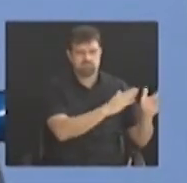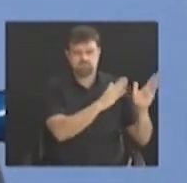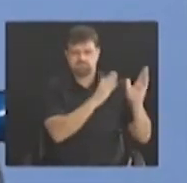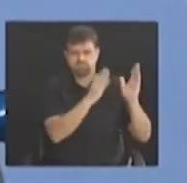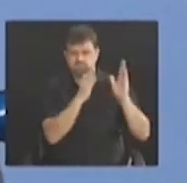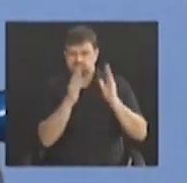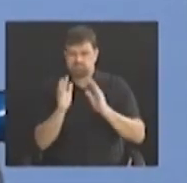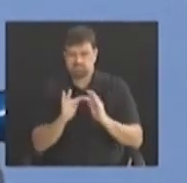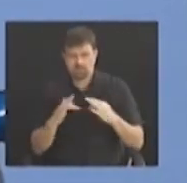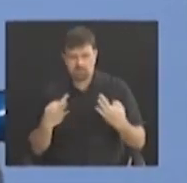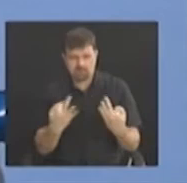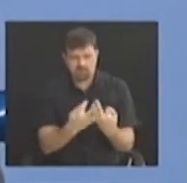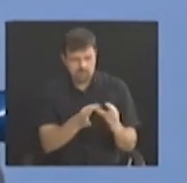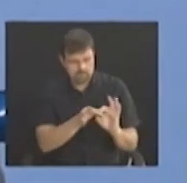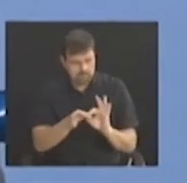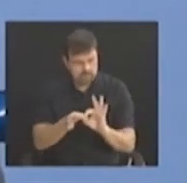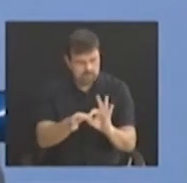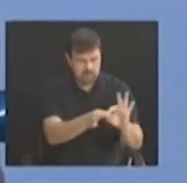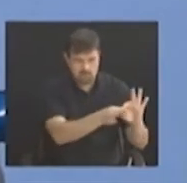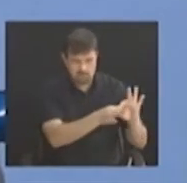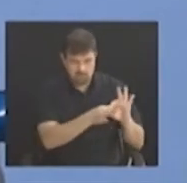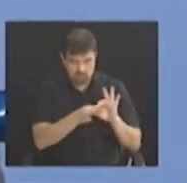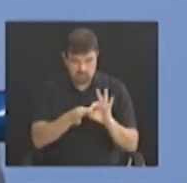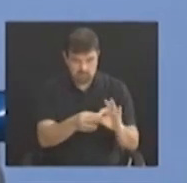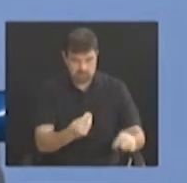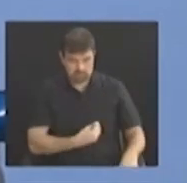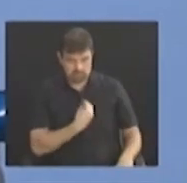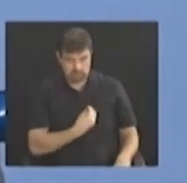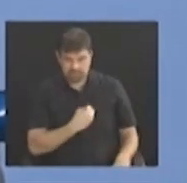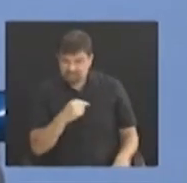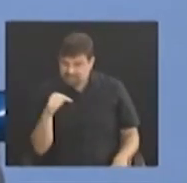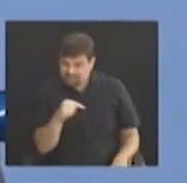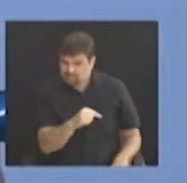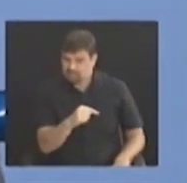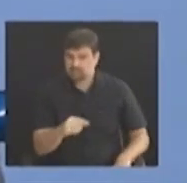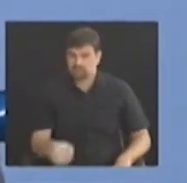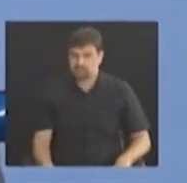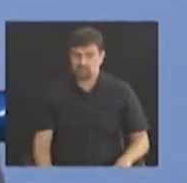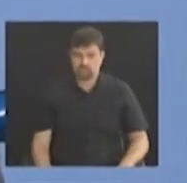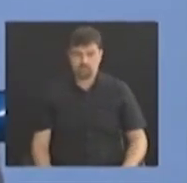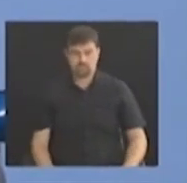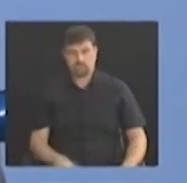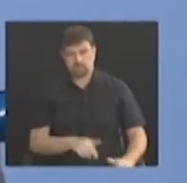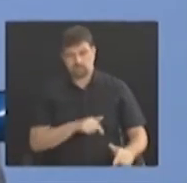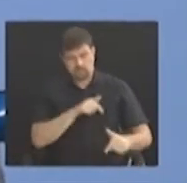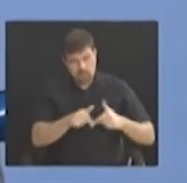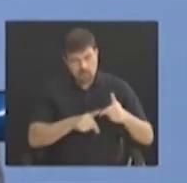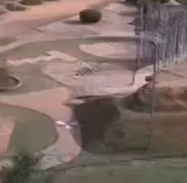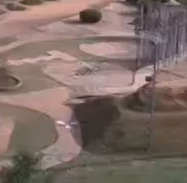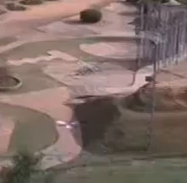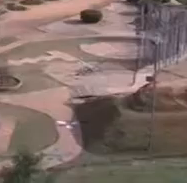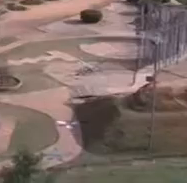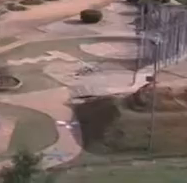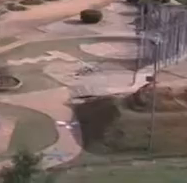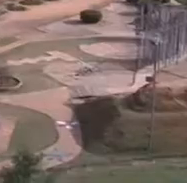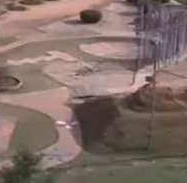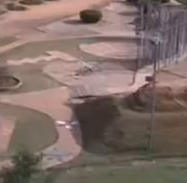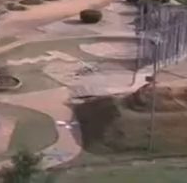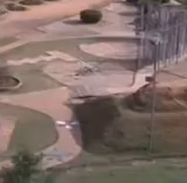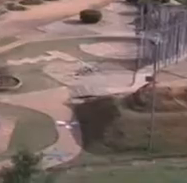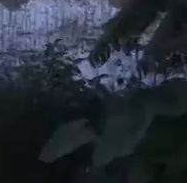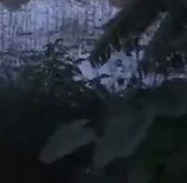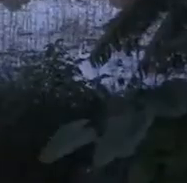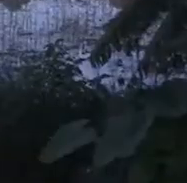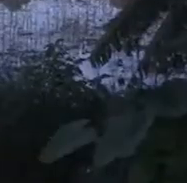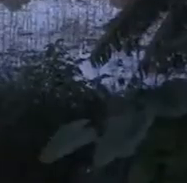sua família, enfim. Isso é o trabalho desses vereadores. Gesiel disse ainda